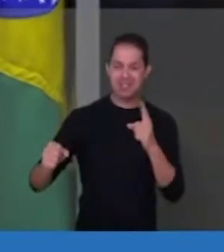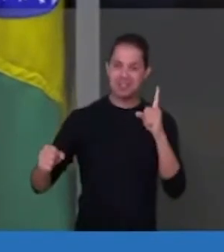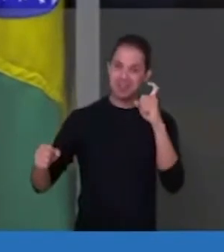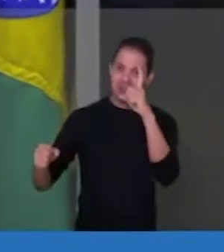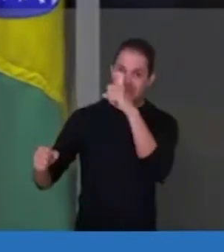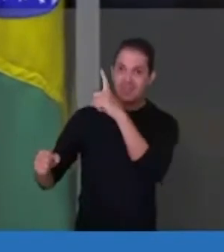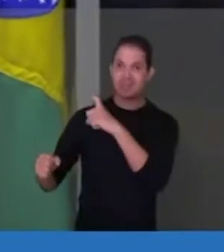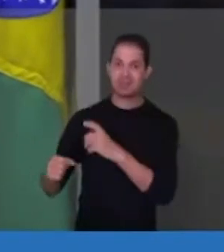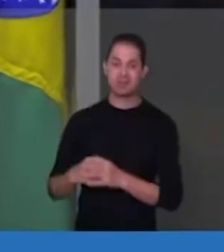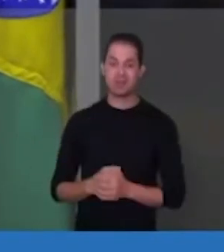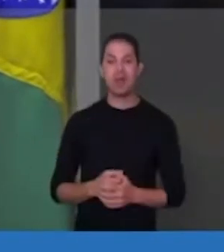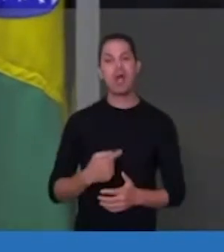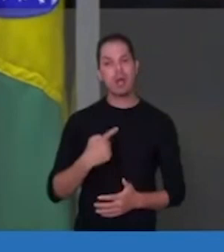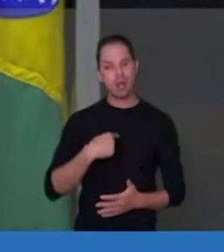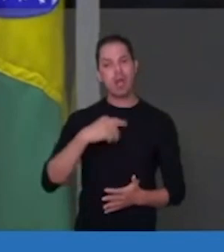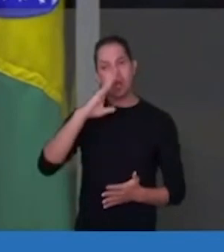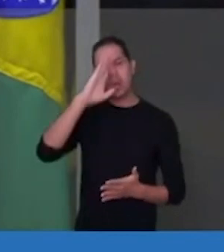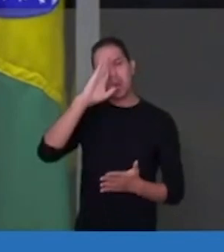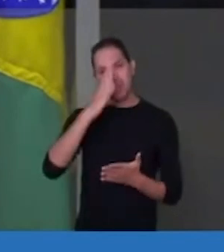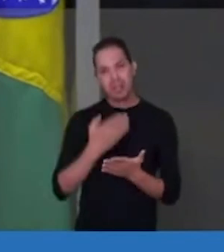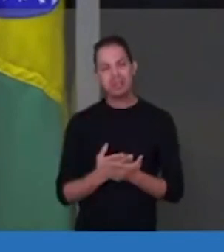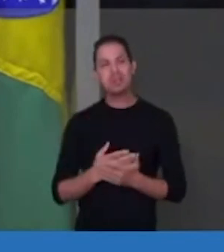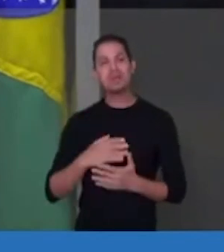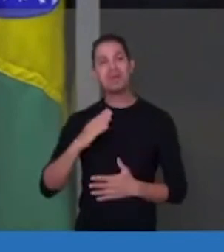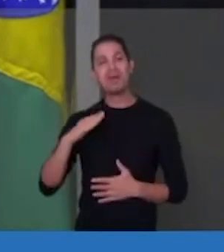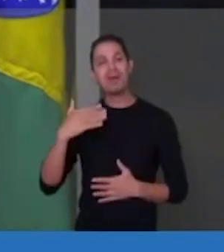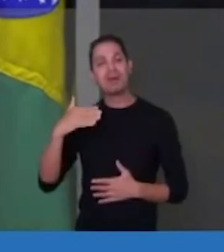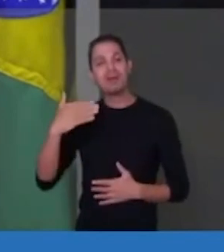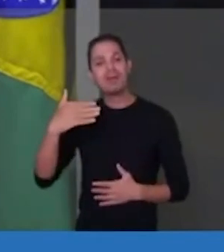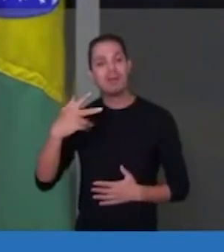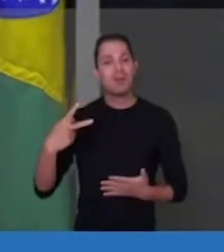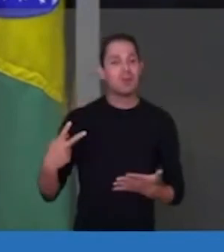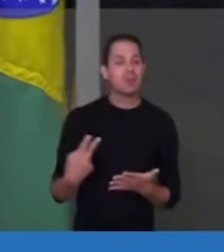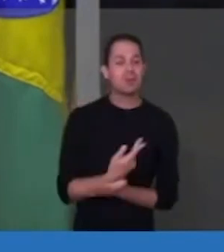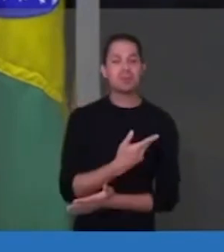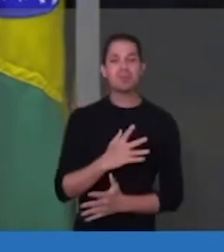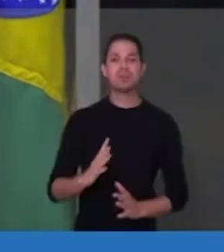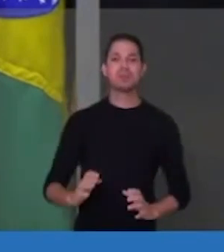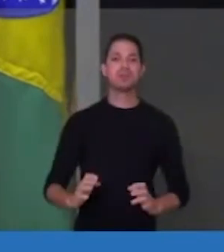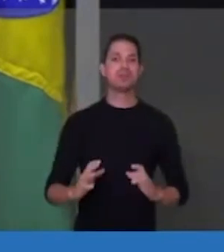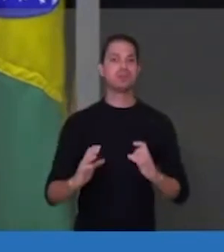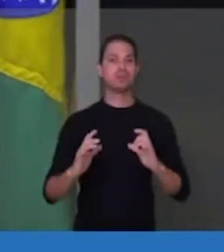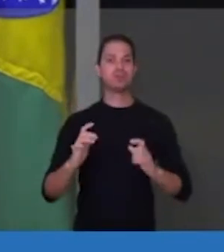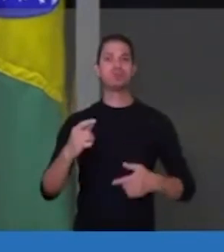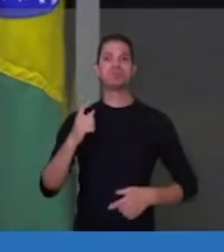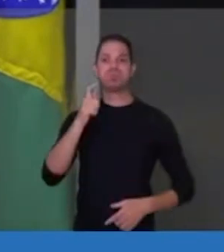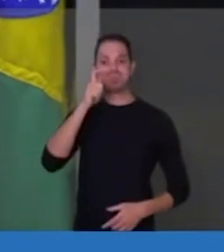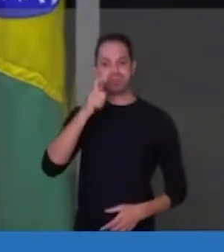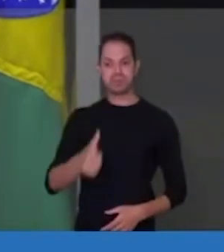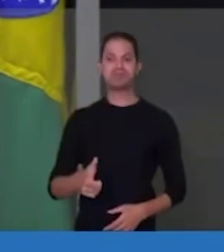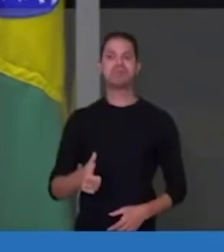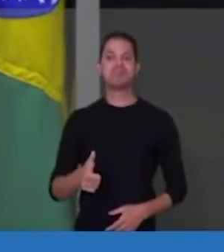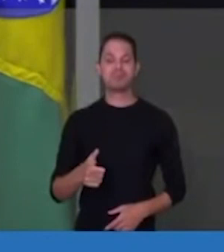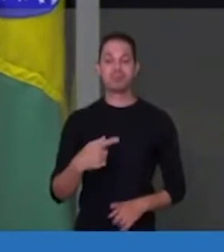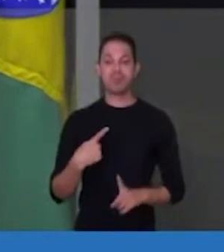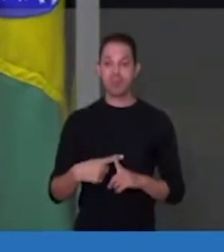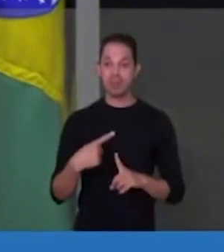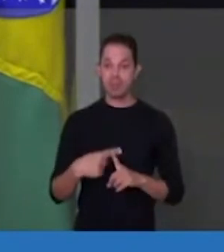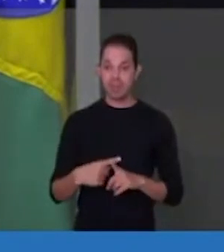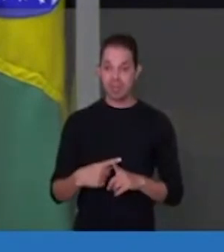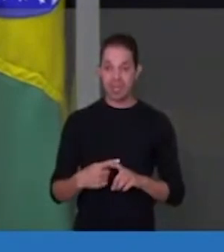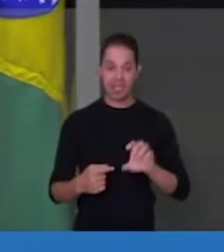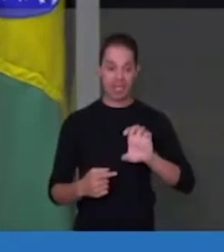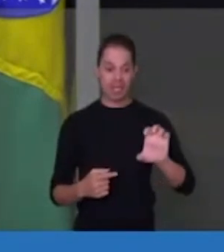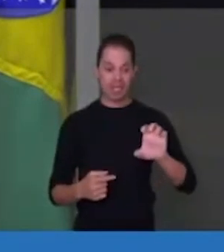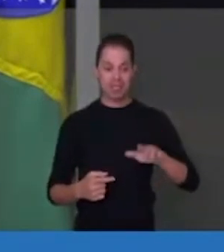E eu acredito que vai chegar um momento onde ocorra conflitos de interesse, Porque diferentemente da direita, a esquerda